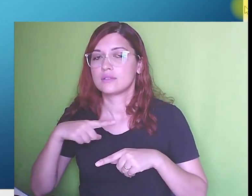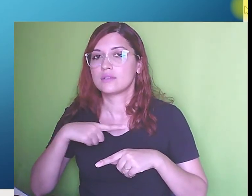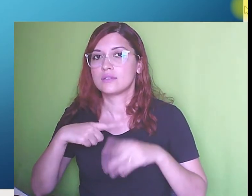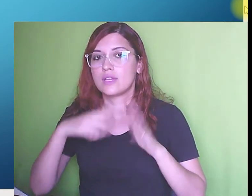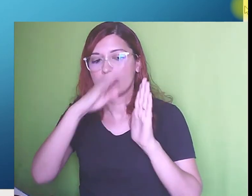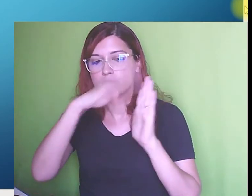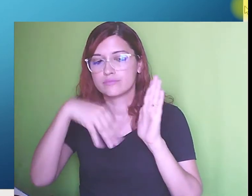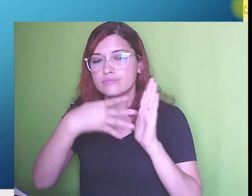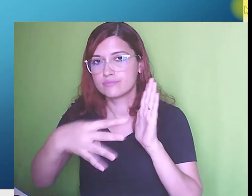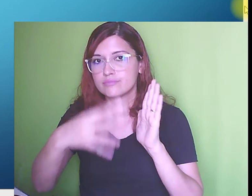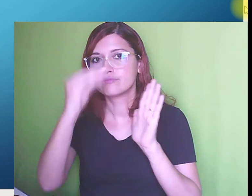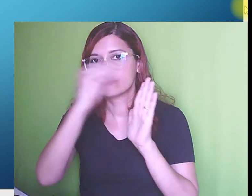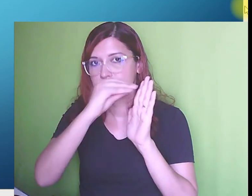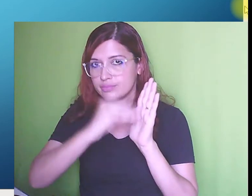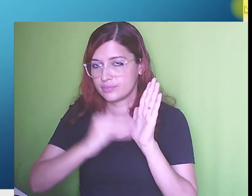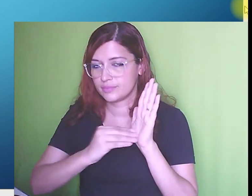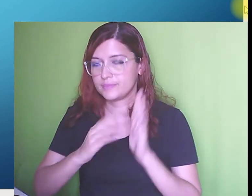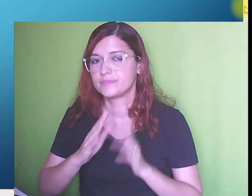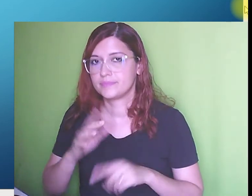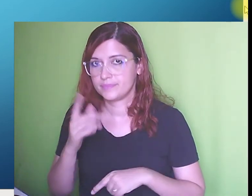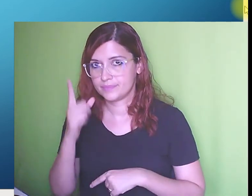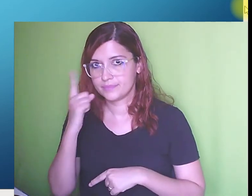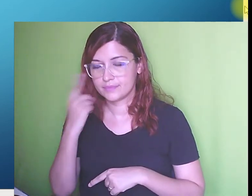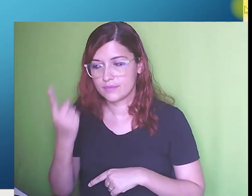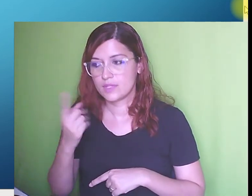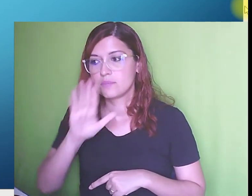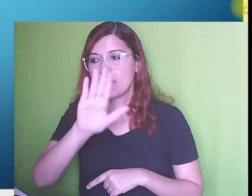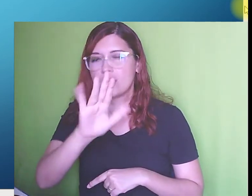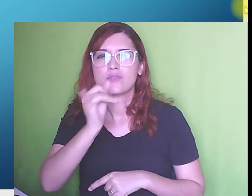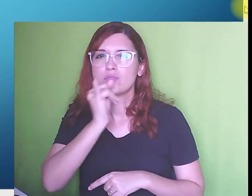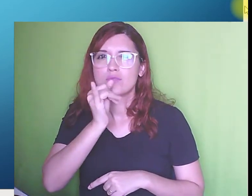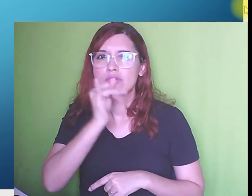elétrica, quais são esses fatores.